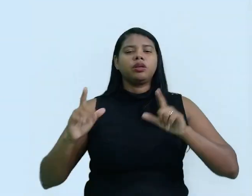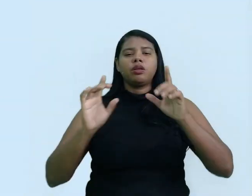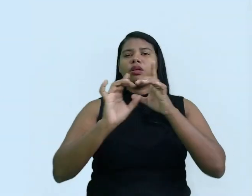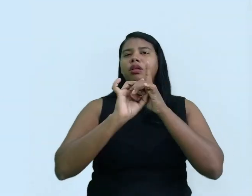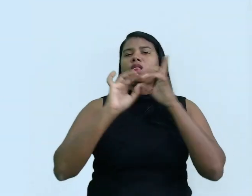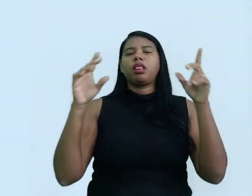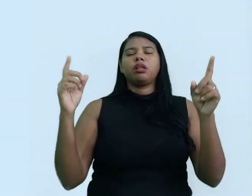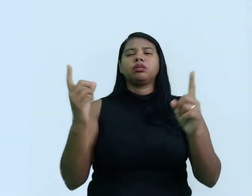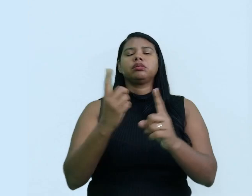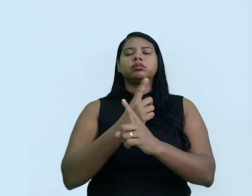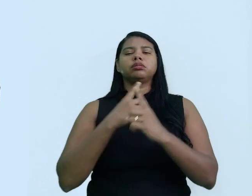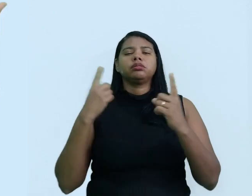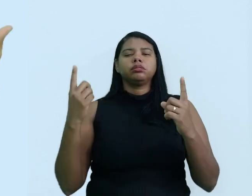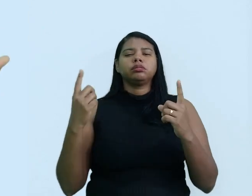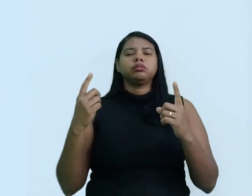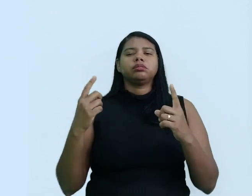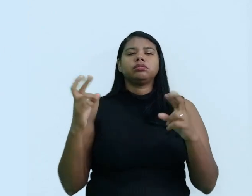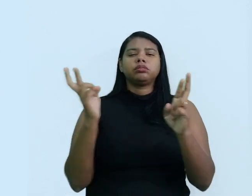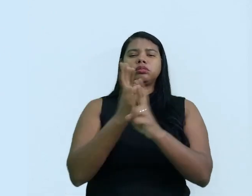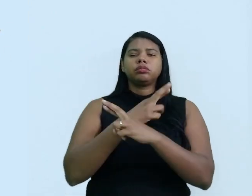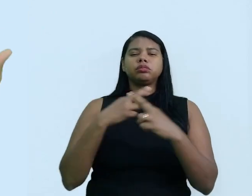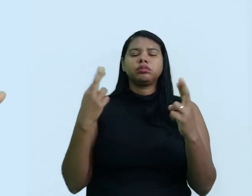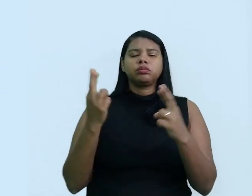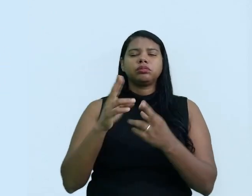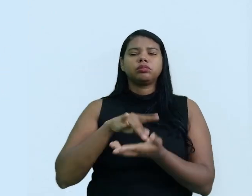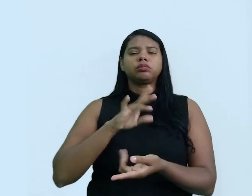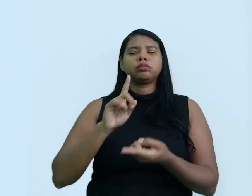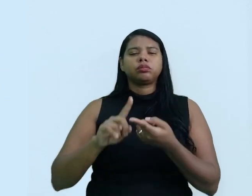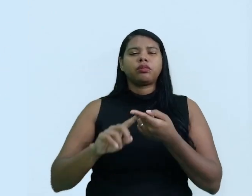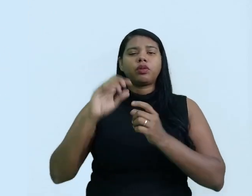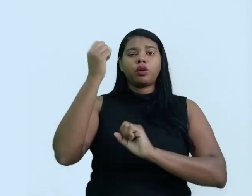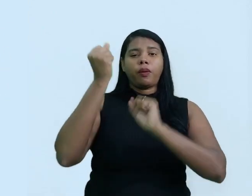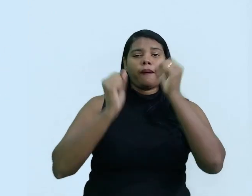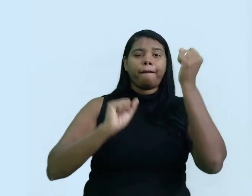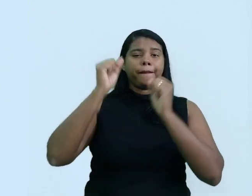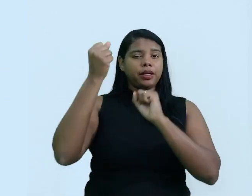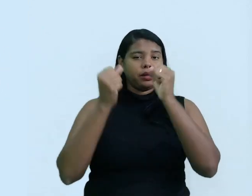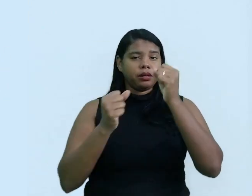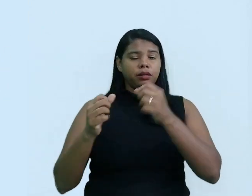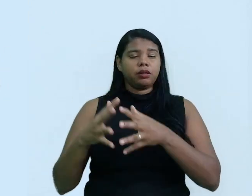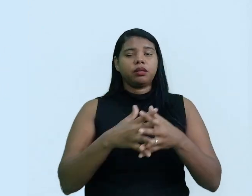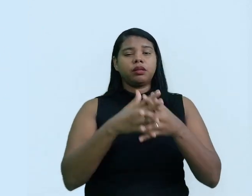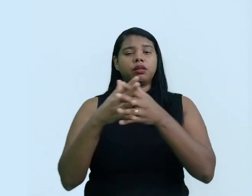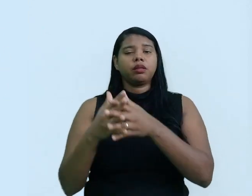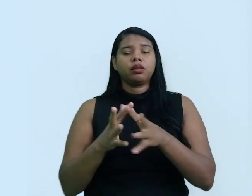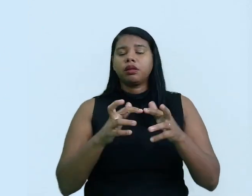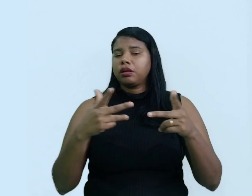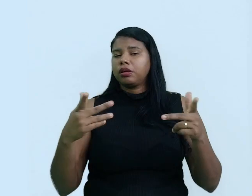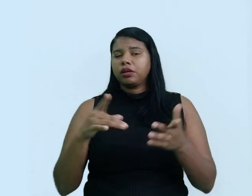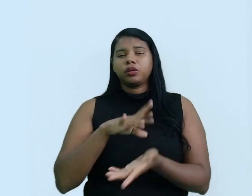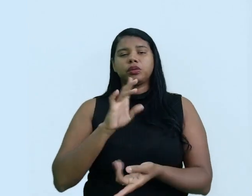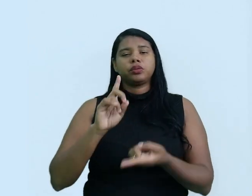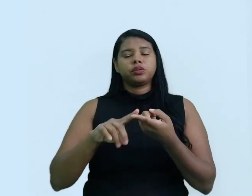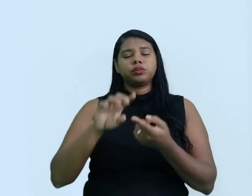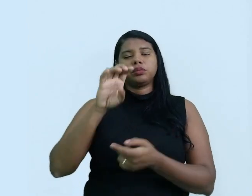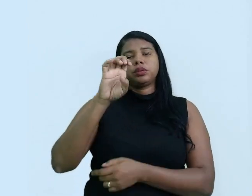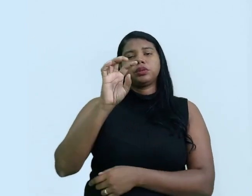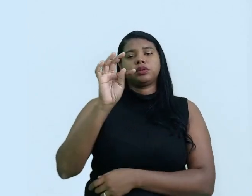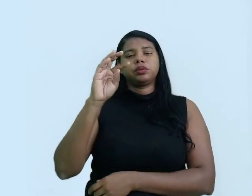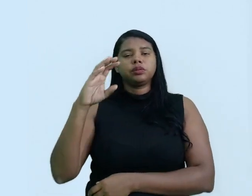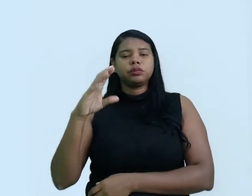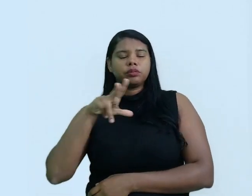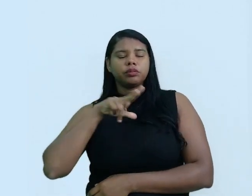circulação, a questão dos riscos de tombamento, tá, de um maquinário, um trator, por exemplo, entre outros, tá? Então, essas são